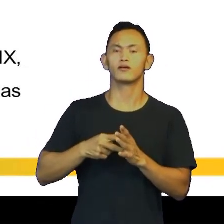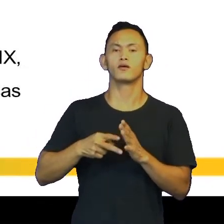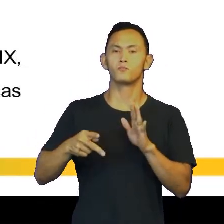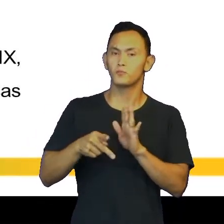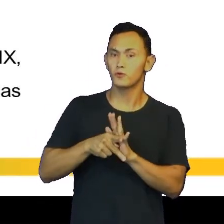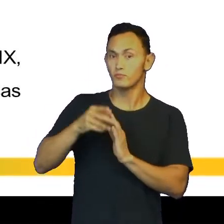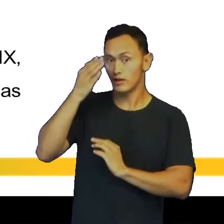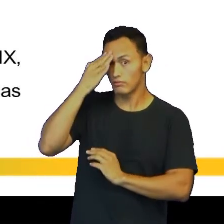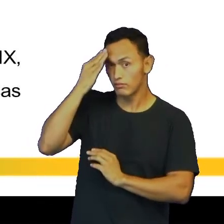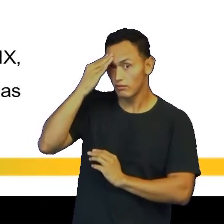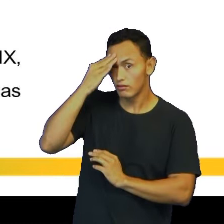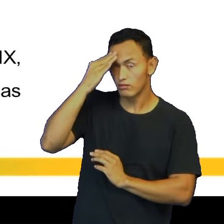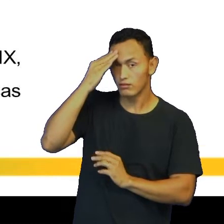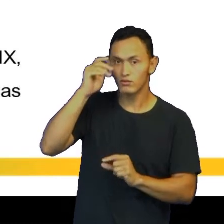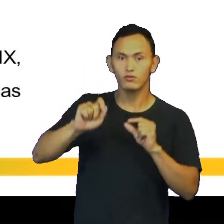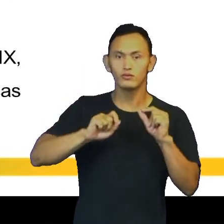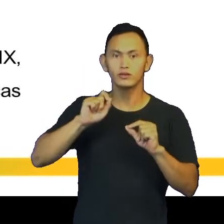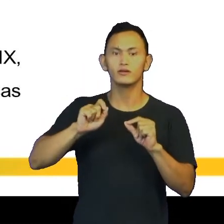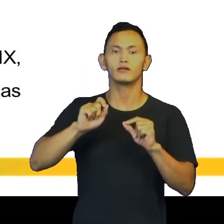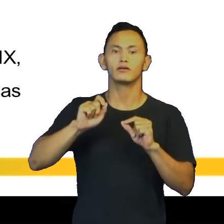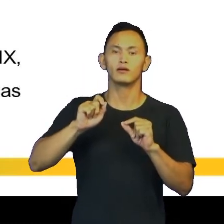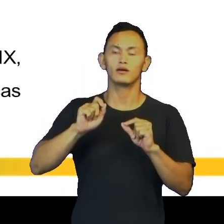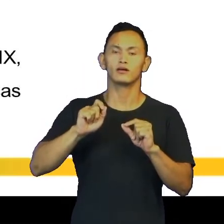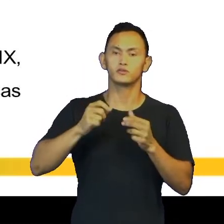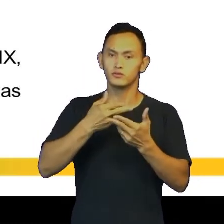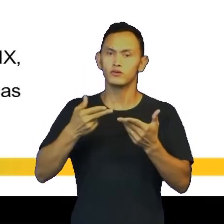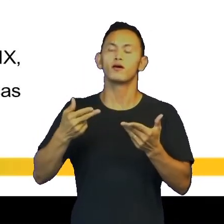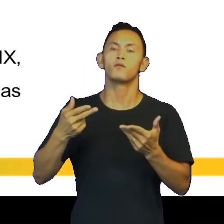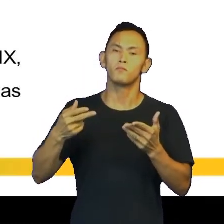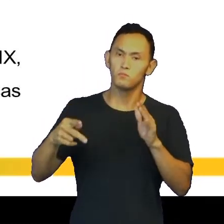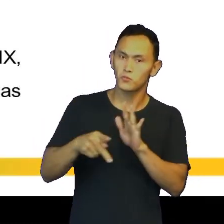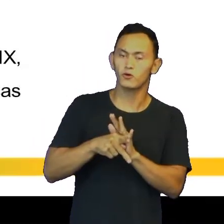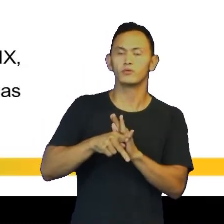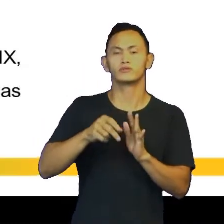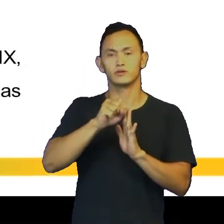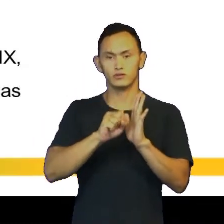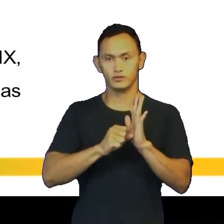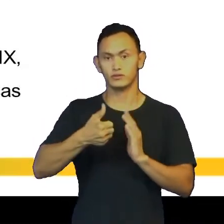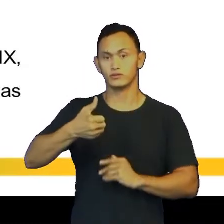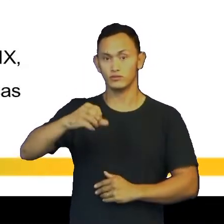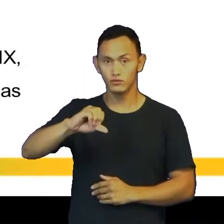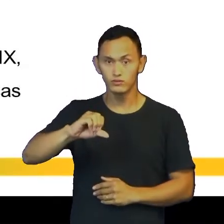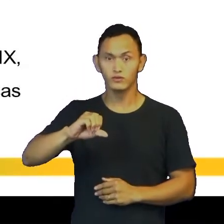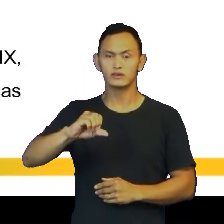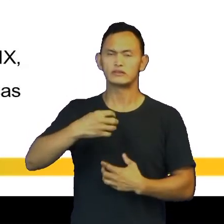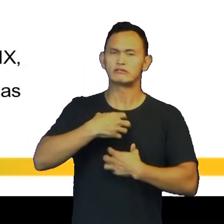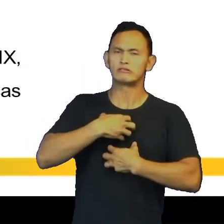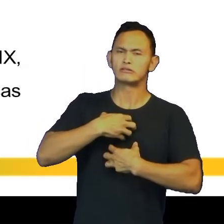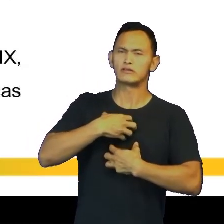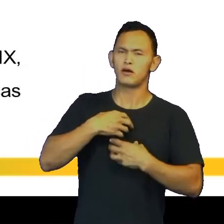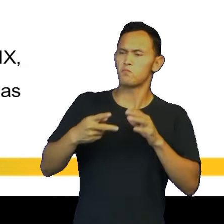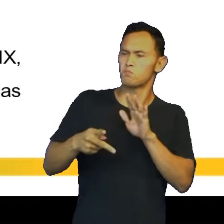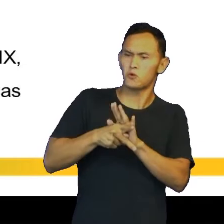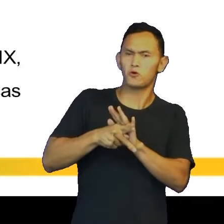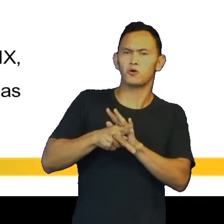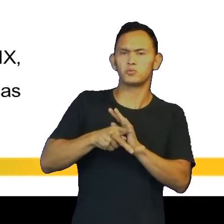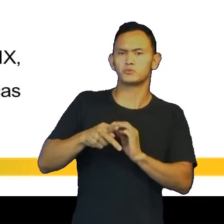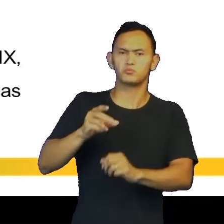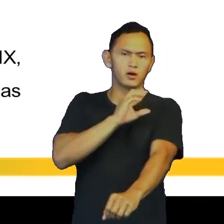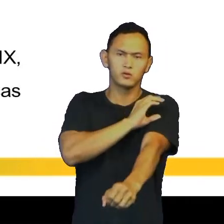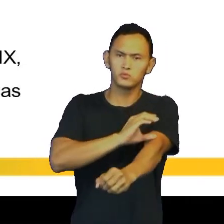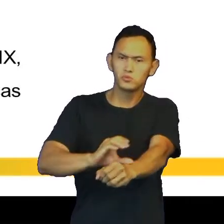para compreensão de um fenômeno típico do século 19 a ascensão de um certo sentimento de pertencimento a uma cultura